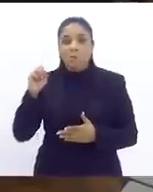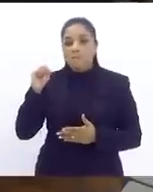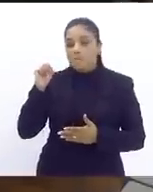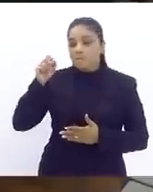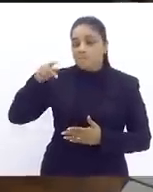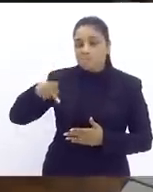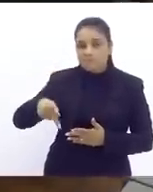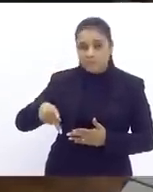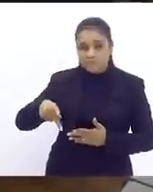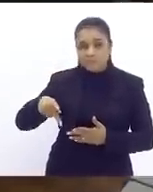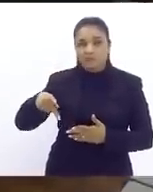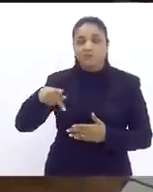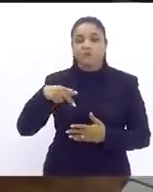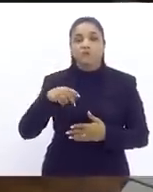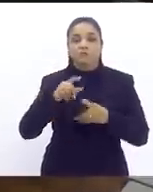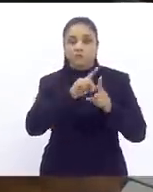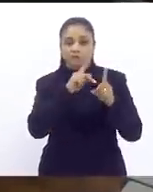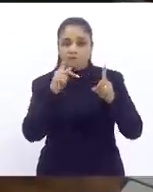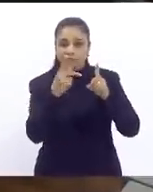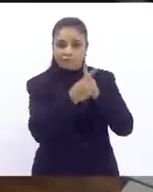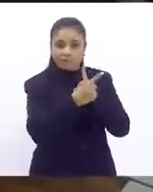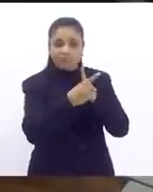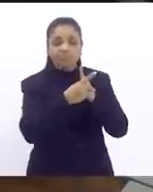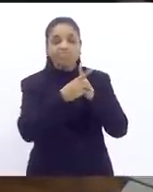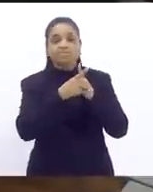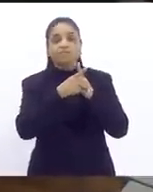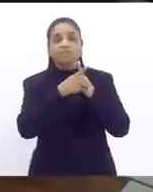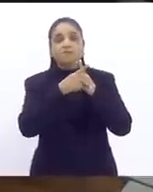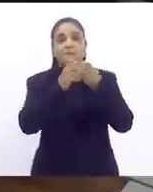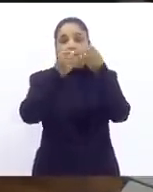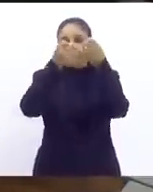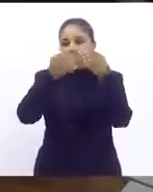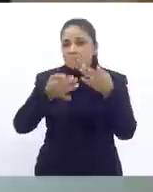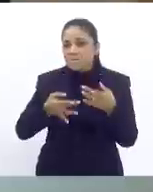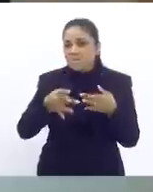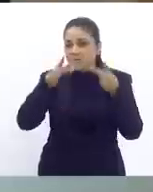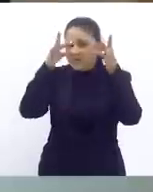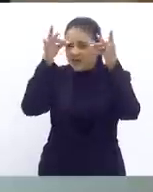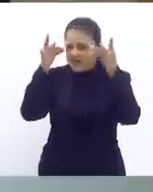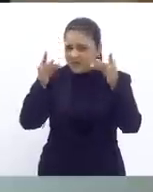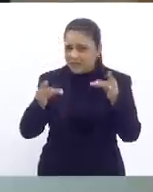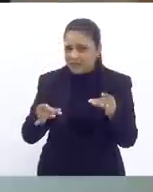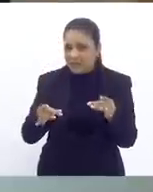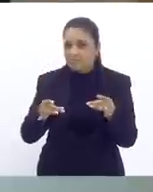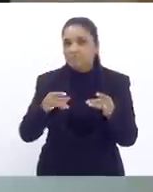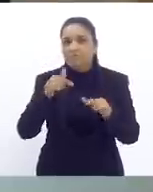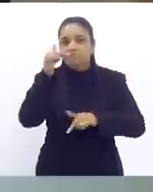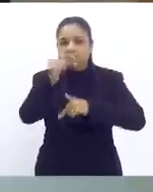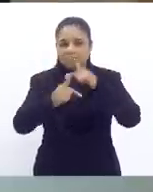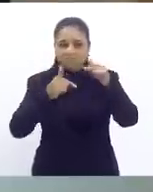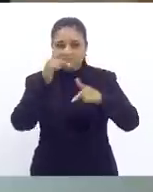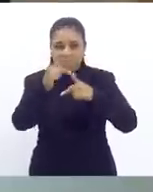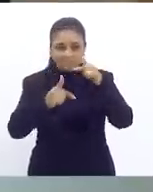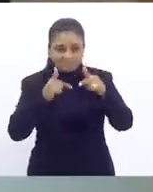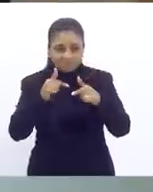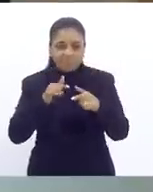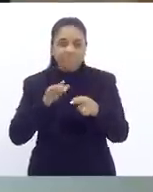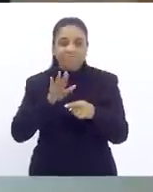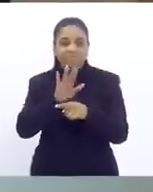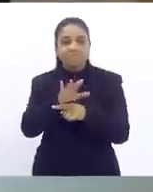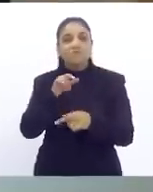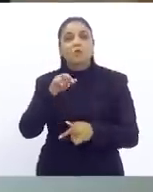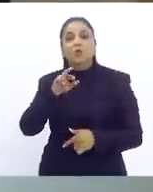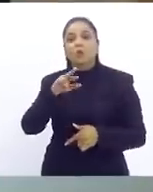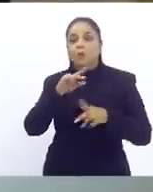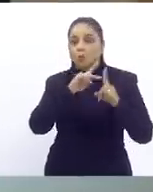previdência eu gostaria de acrescentar alguns detalhes para vocês e até para enfatizar o trabalho que o rio previdência está fazendo em relação a